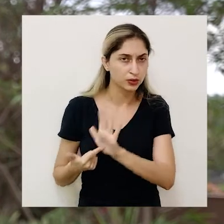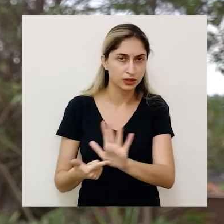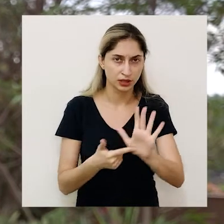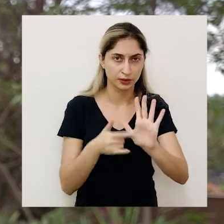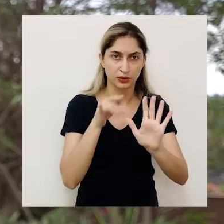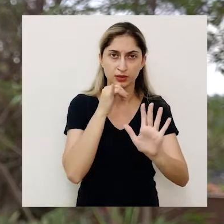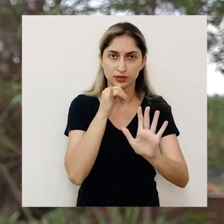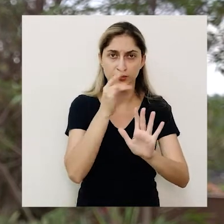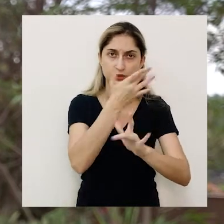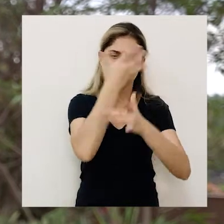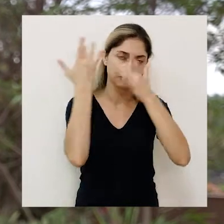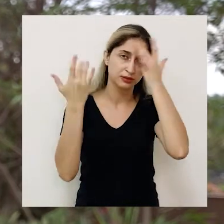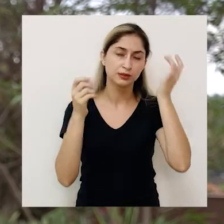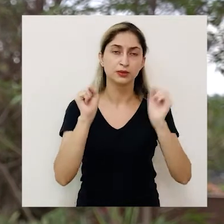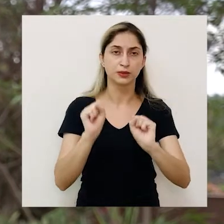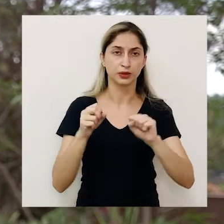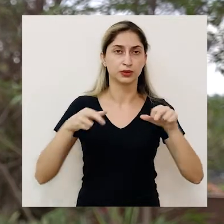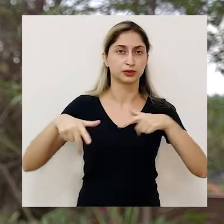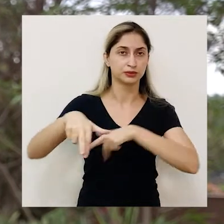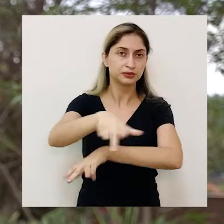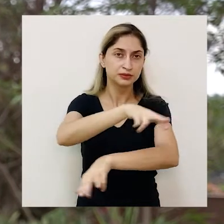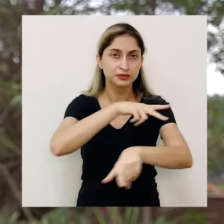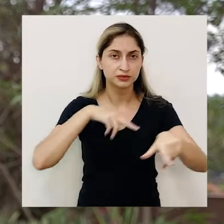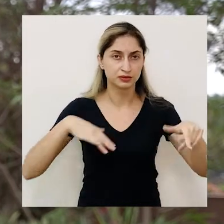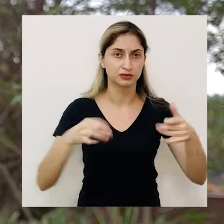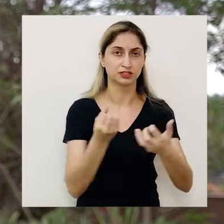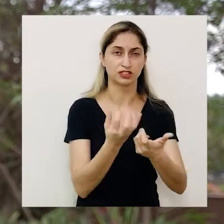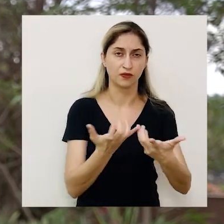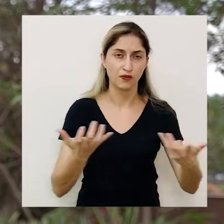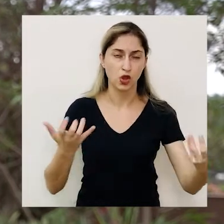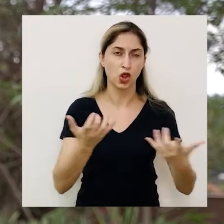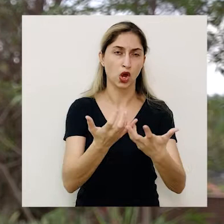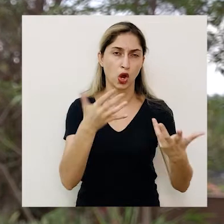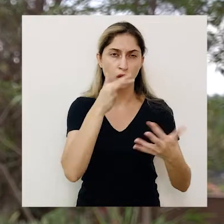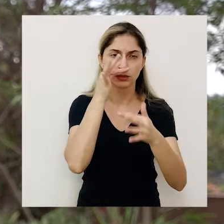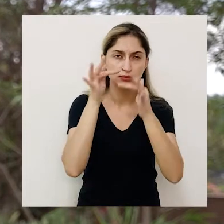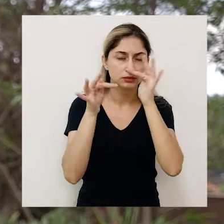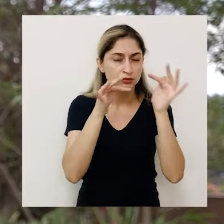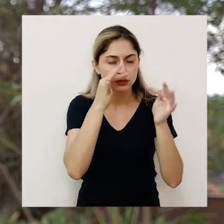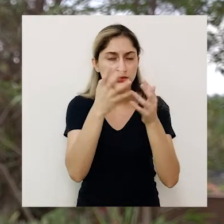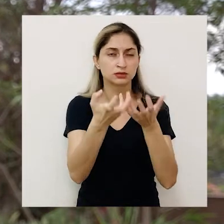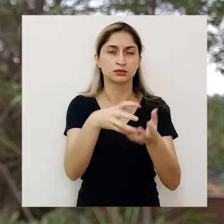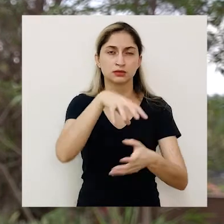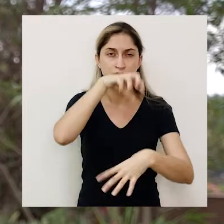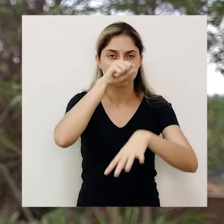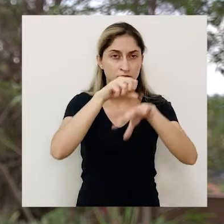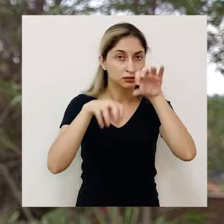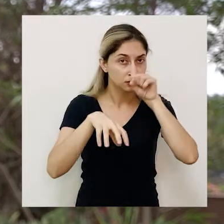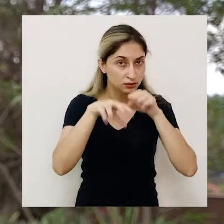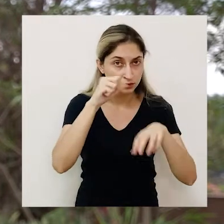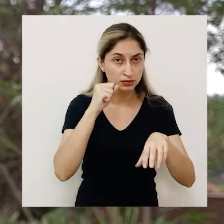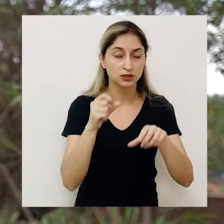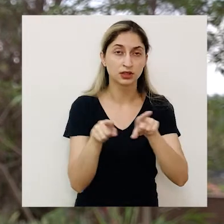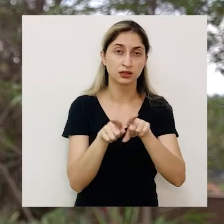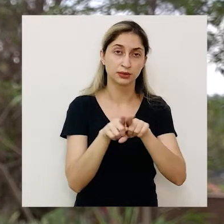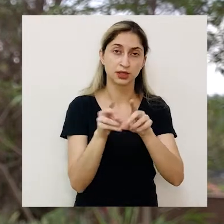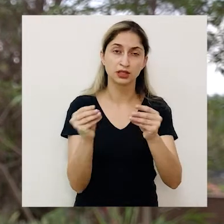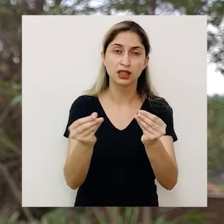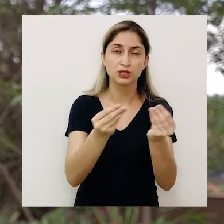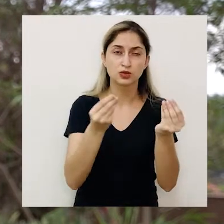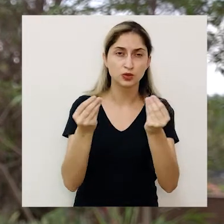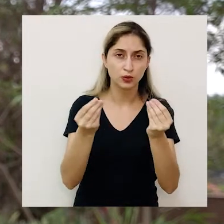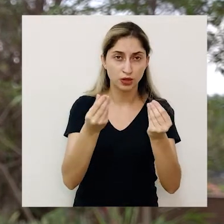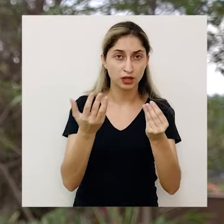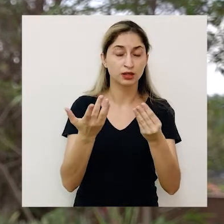o nosso sensível, o público vai ter oportunidade de transitar pelos jardins, sentir os cheiros, né, as